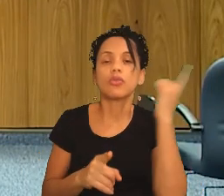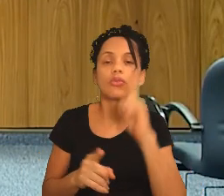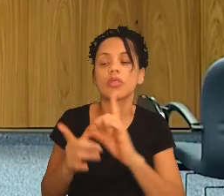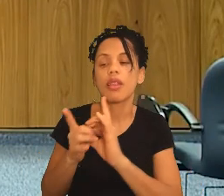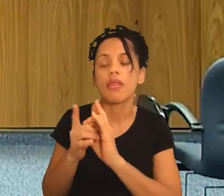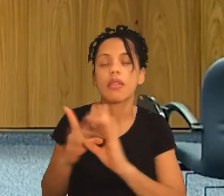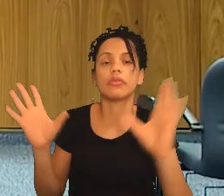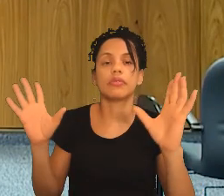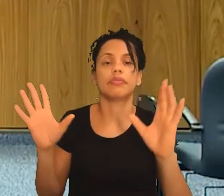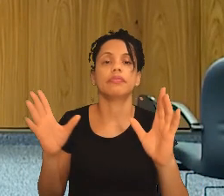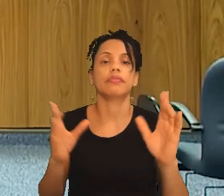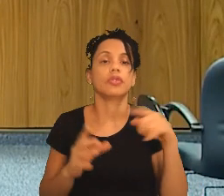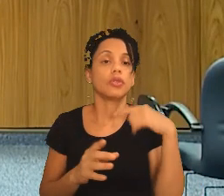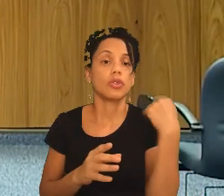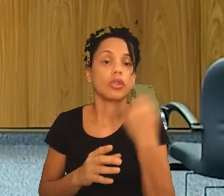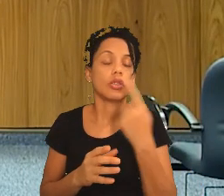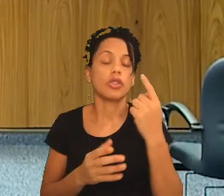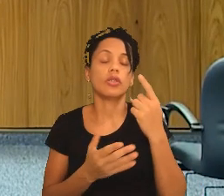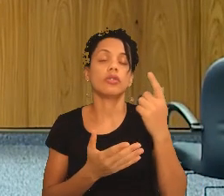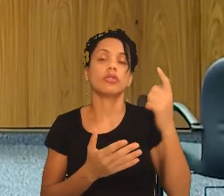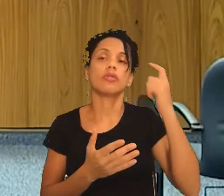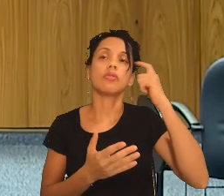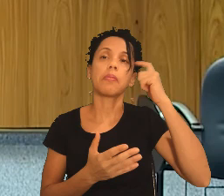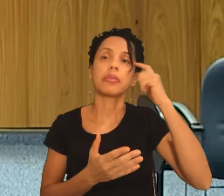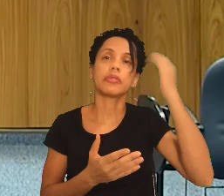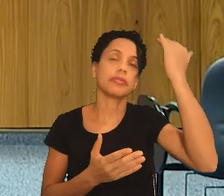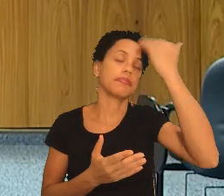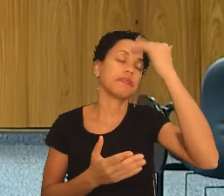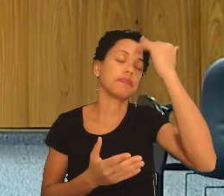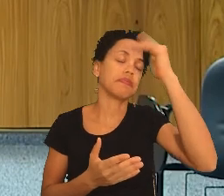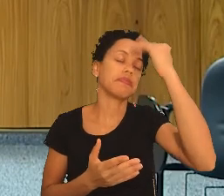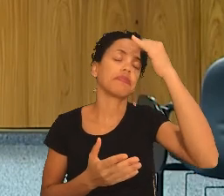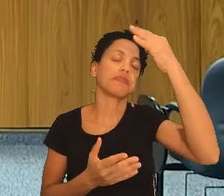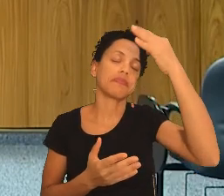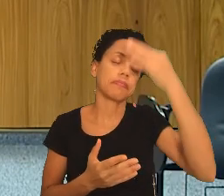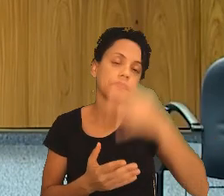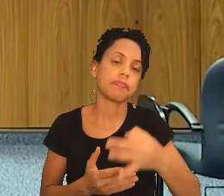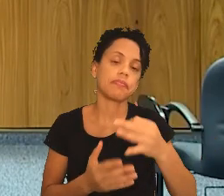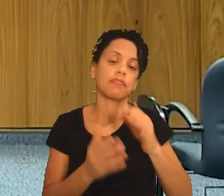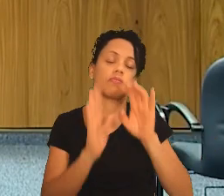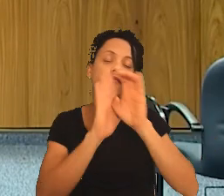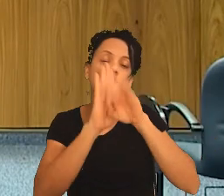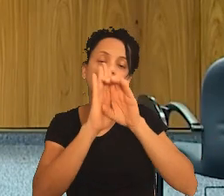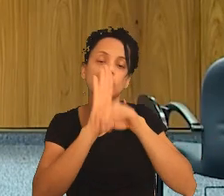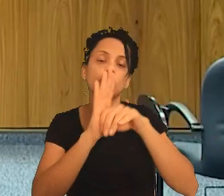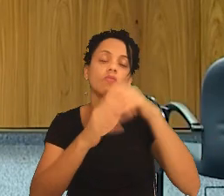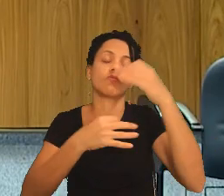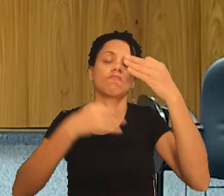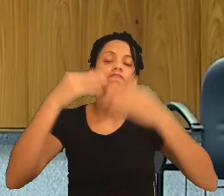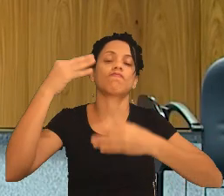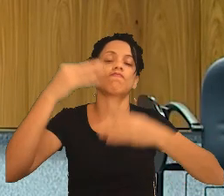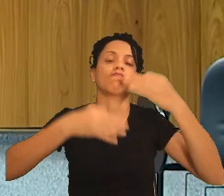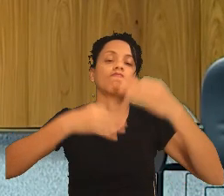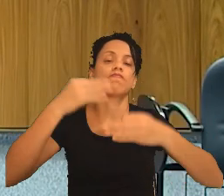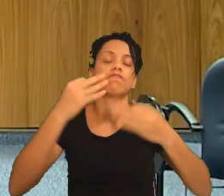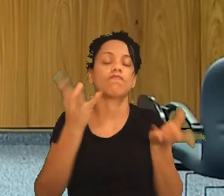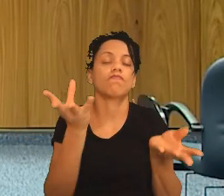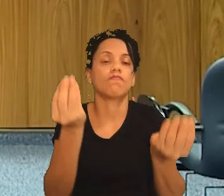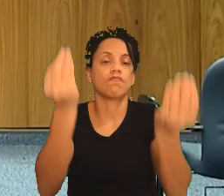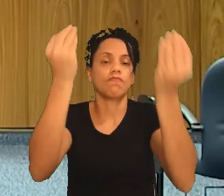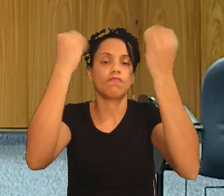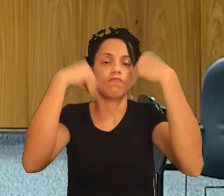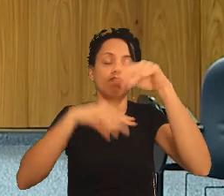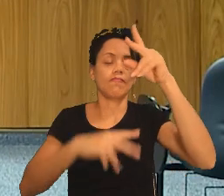indígenas se coloquem nesse processo e que a gente consiga também quebrar essas hierarquias que eu vinha falando, né, no sentido